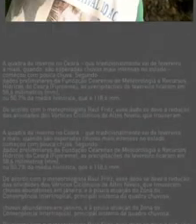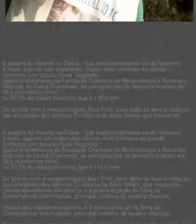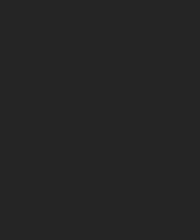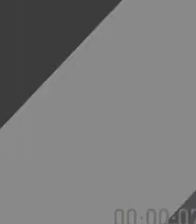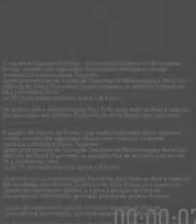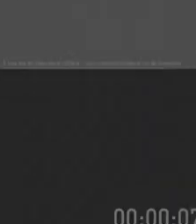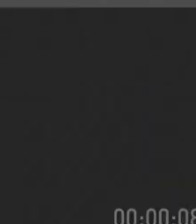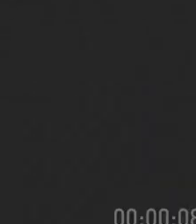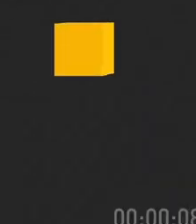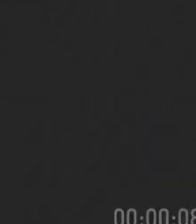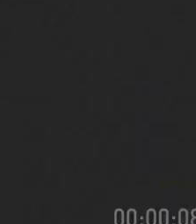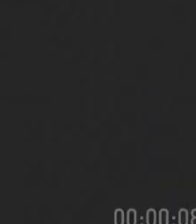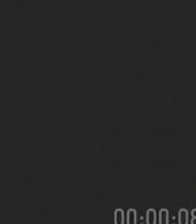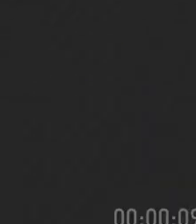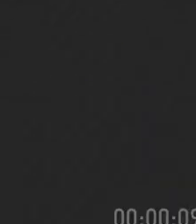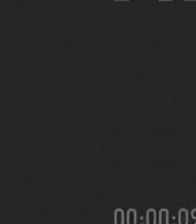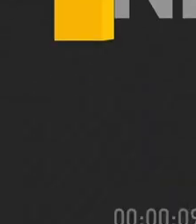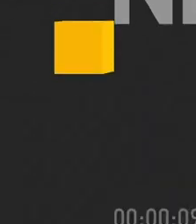ae